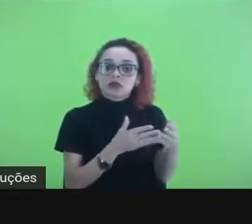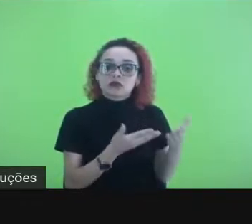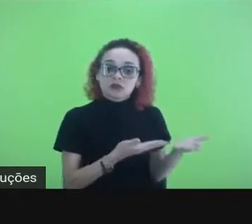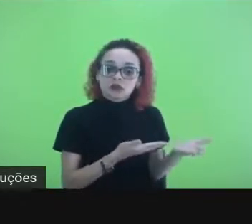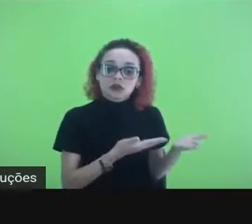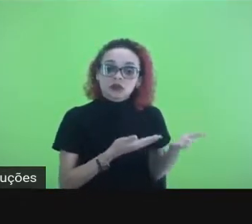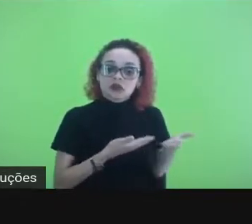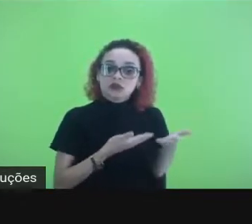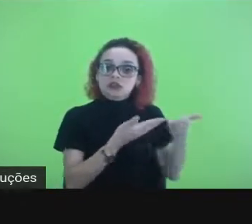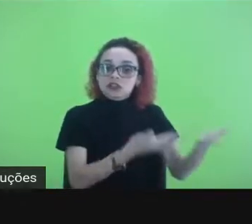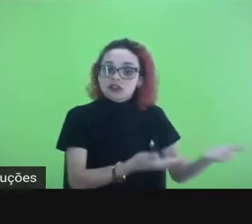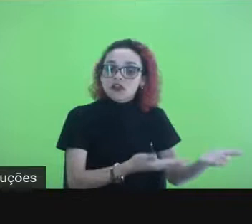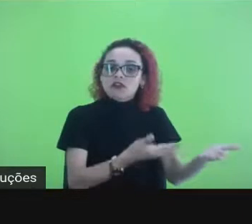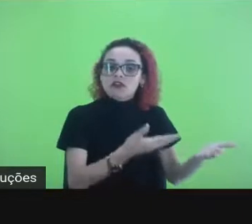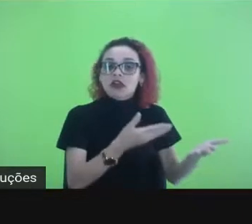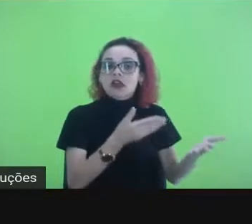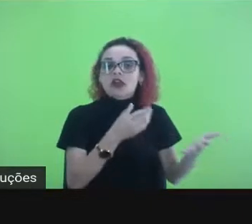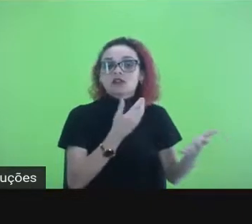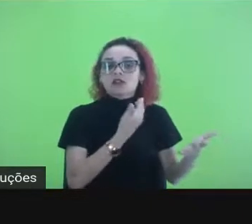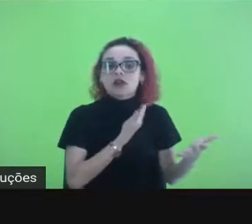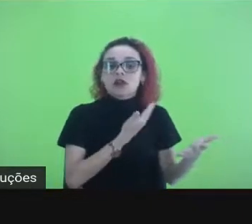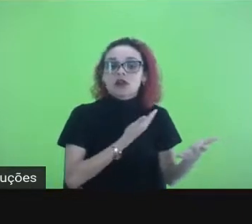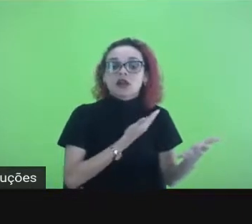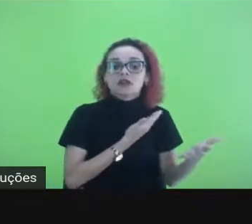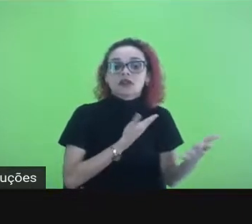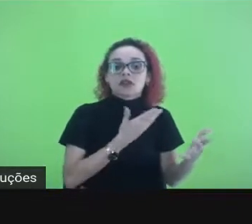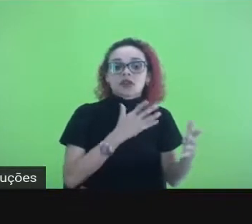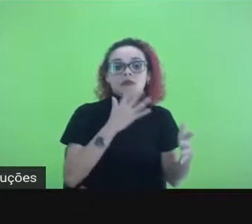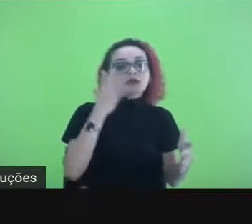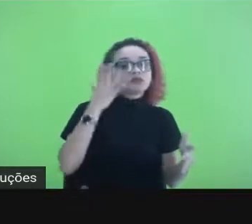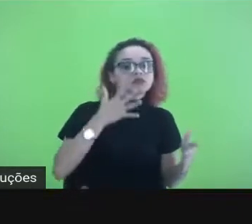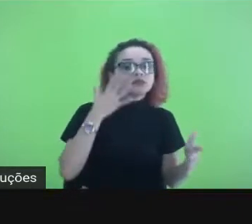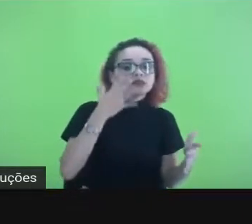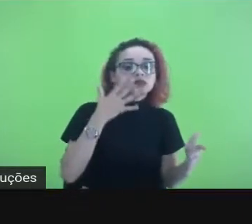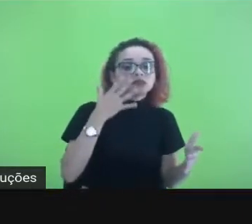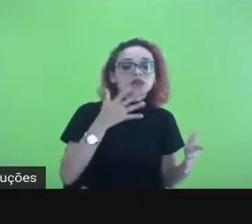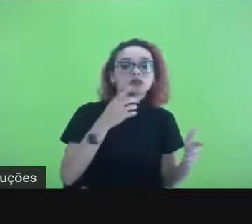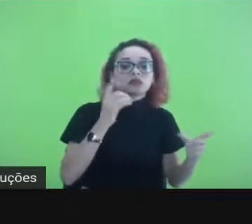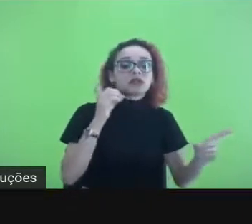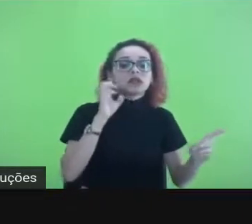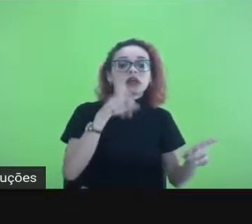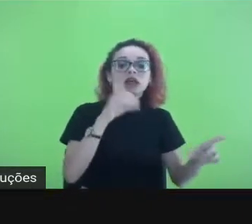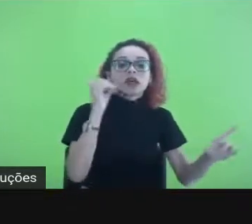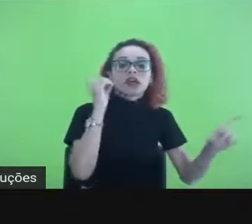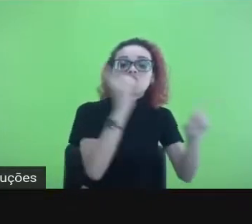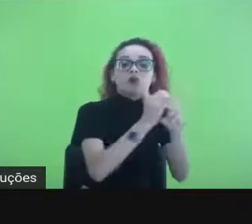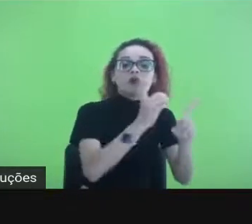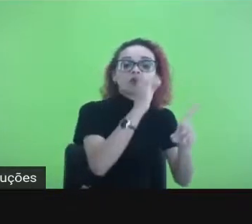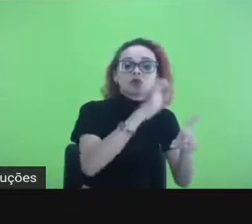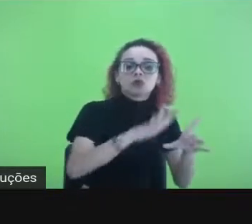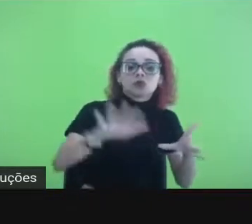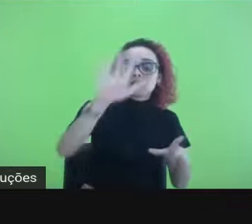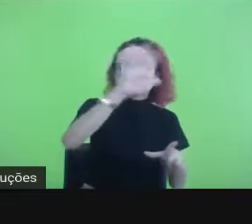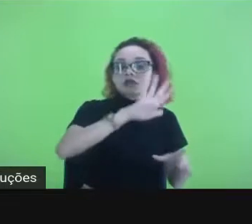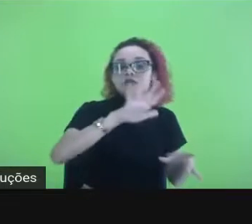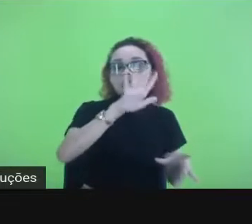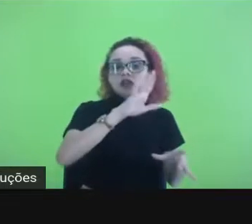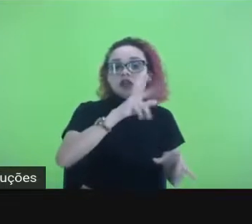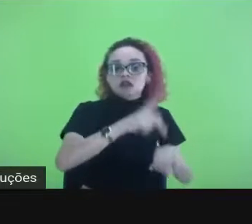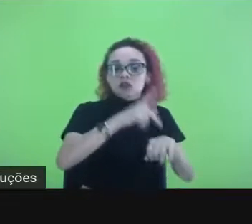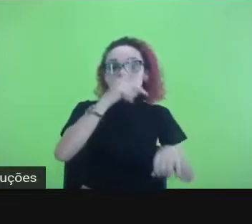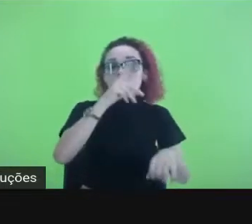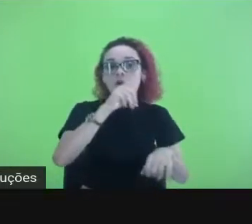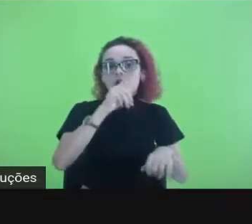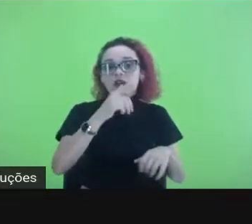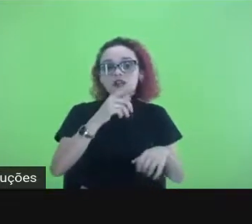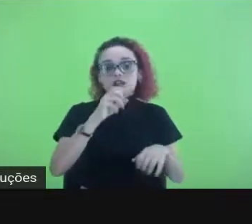Alves, para fazer uma sessão livre no Enampur, que é o Encontro Nacional de Pós-Graduação, né, na área